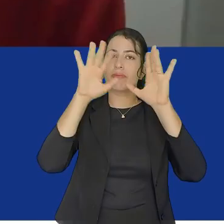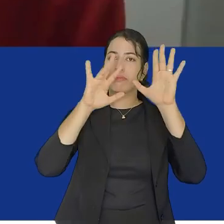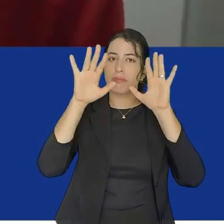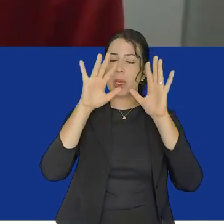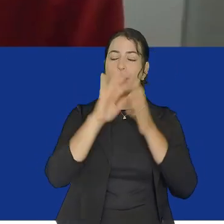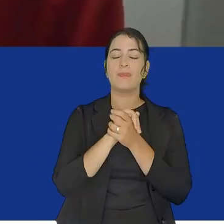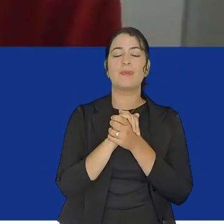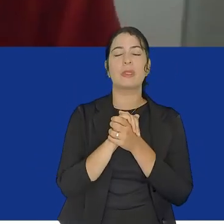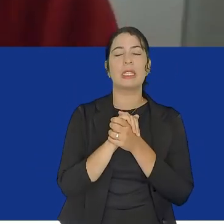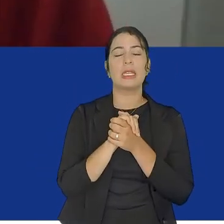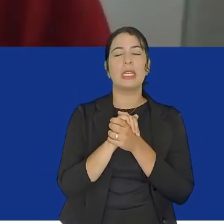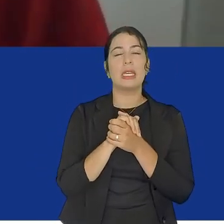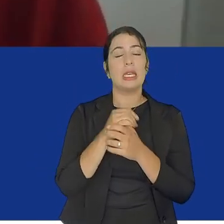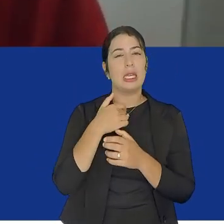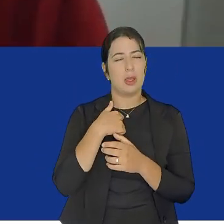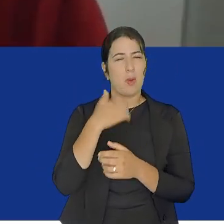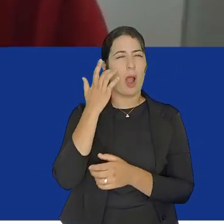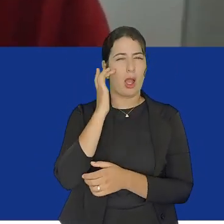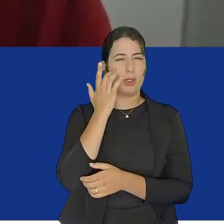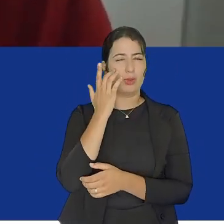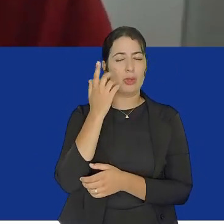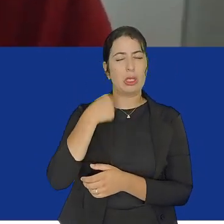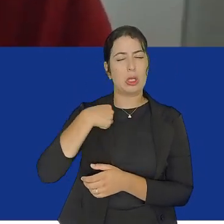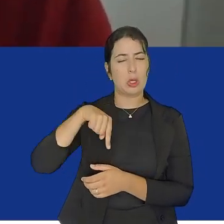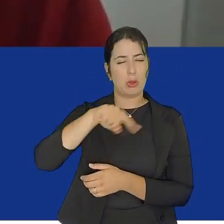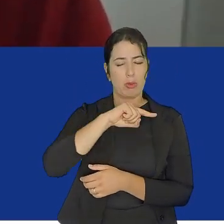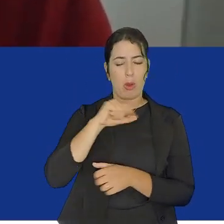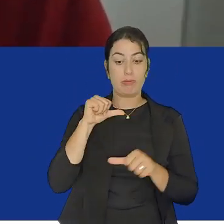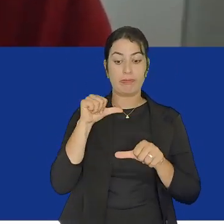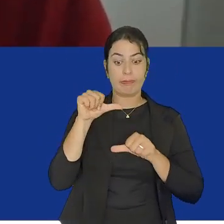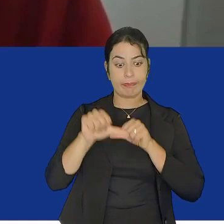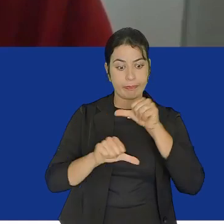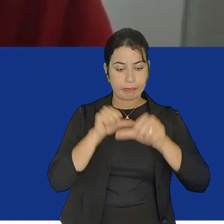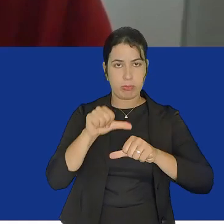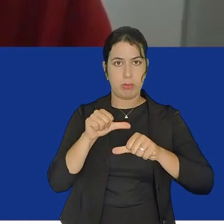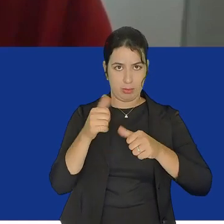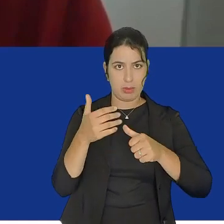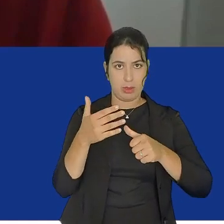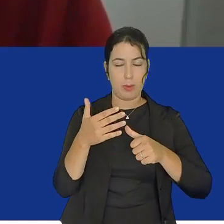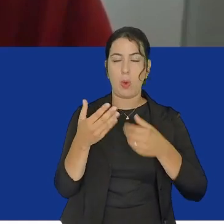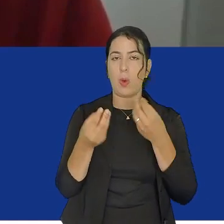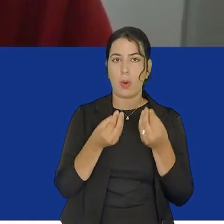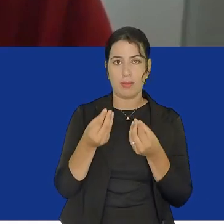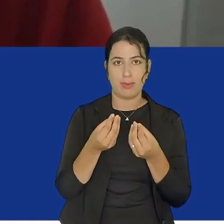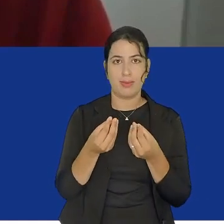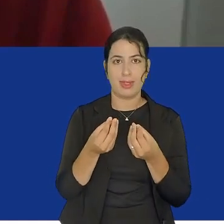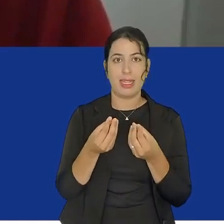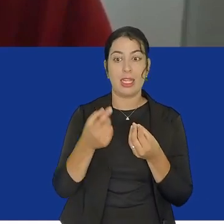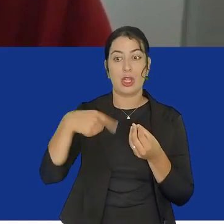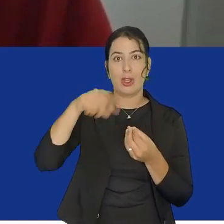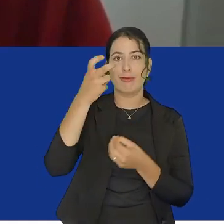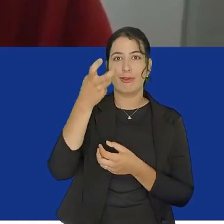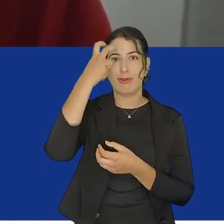uma coisa que assim, eu acho que a gente só vai conseguir se transformar enquanto instituição enquanto a gente mudar essa nossa cultura que é